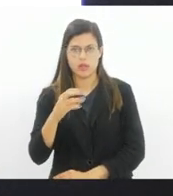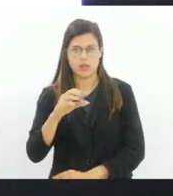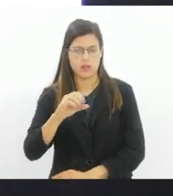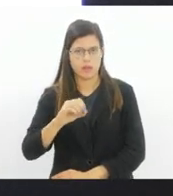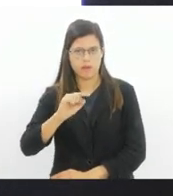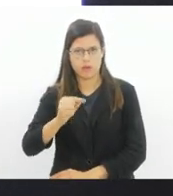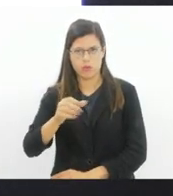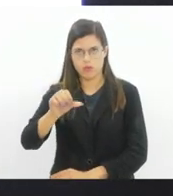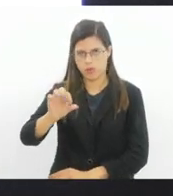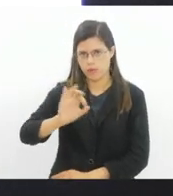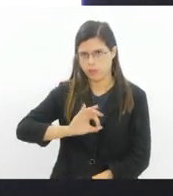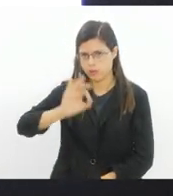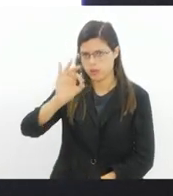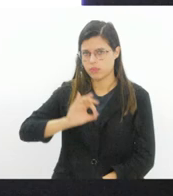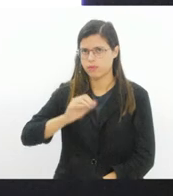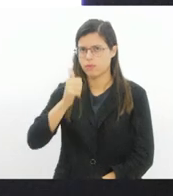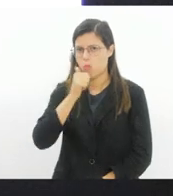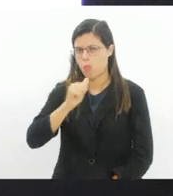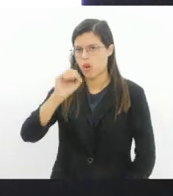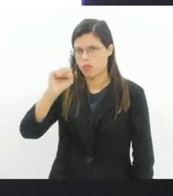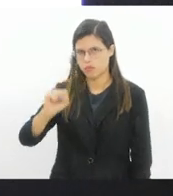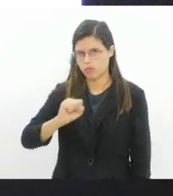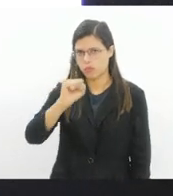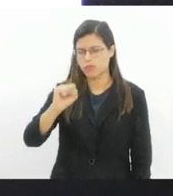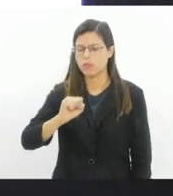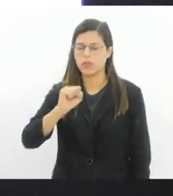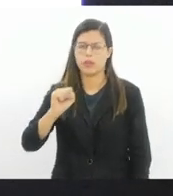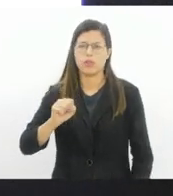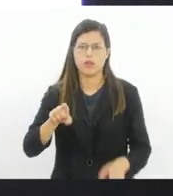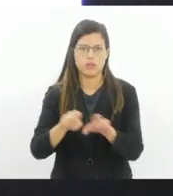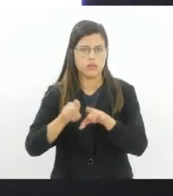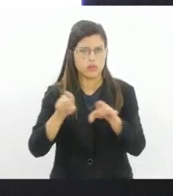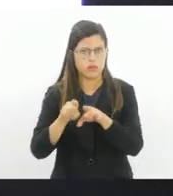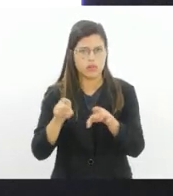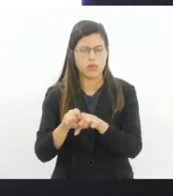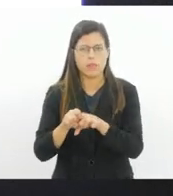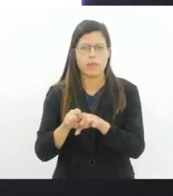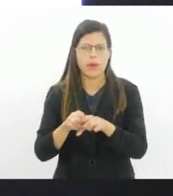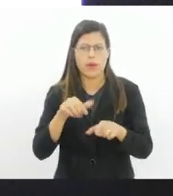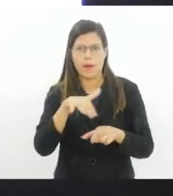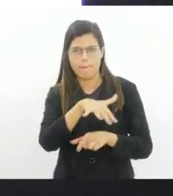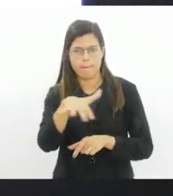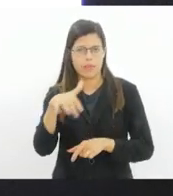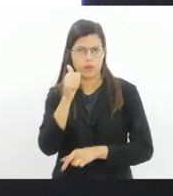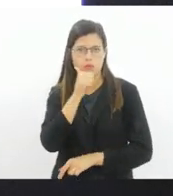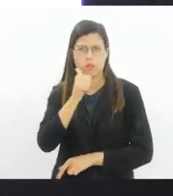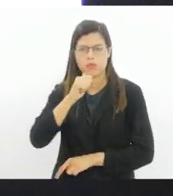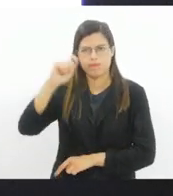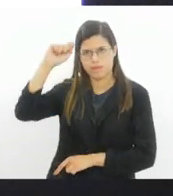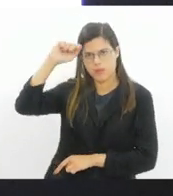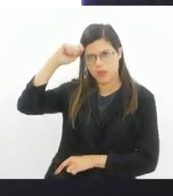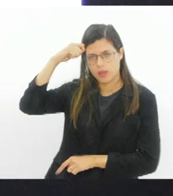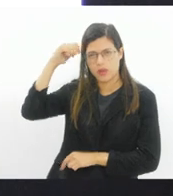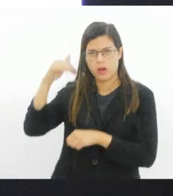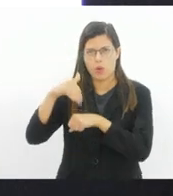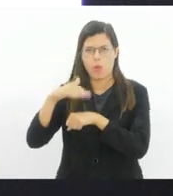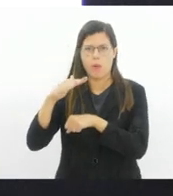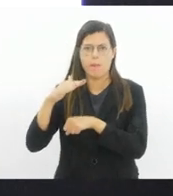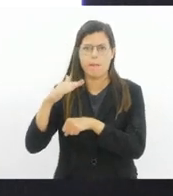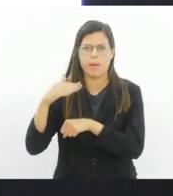30,9%. Eram solteiras, 80,5%, e também a preponderância das mulheres negras, com mais